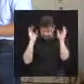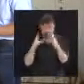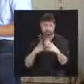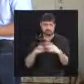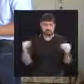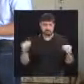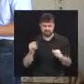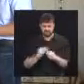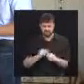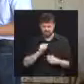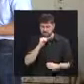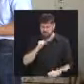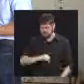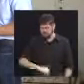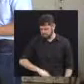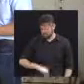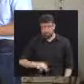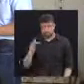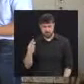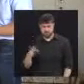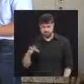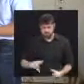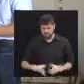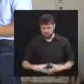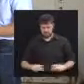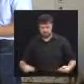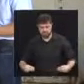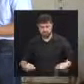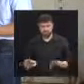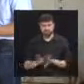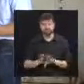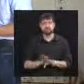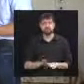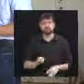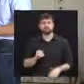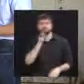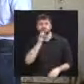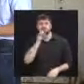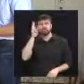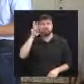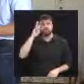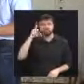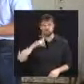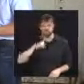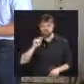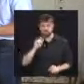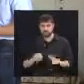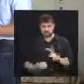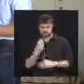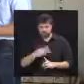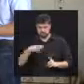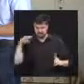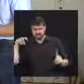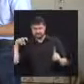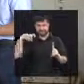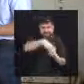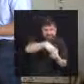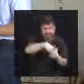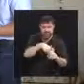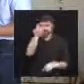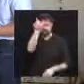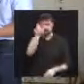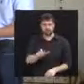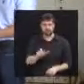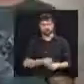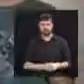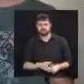tirei dismenorreia, o que você quiser, dor. Uma vez, foi até um acidente, e a pessoa, eu estava